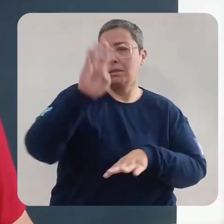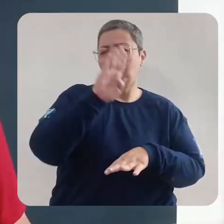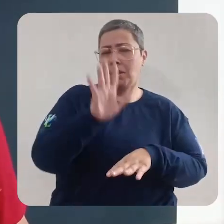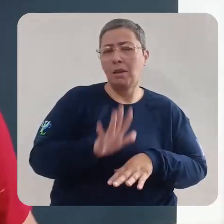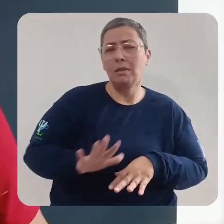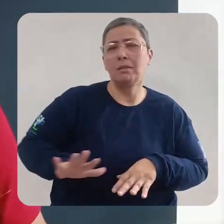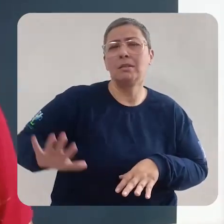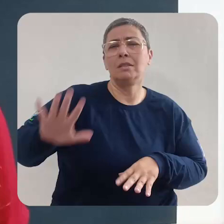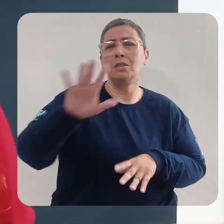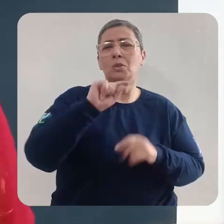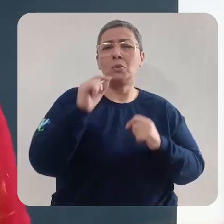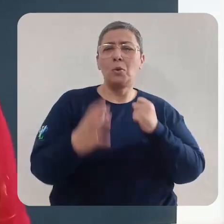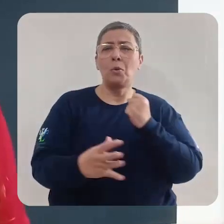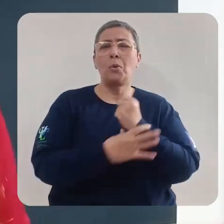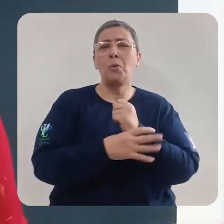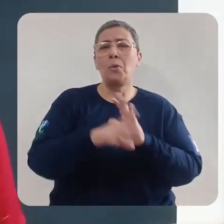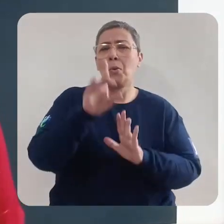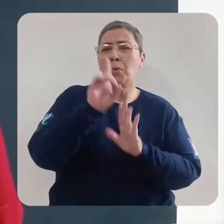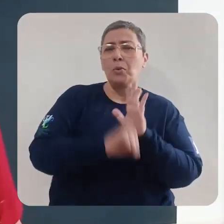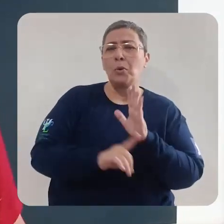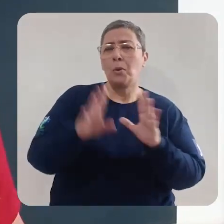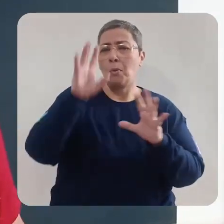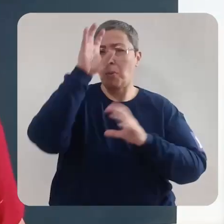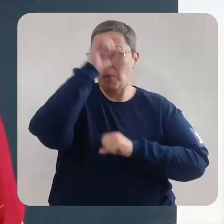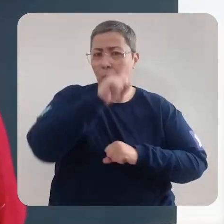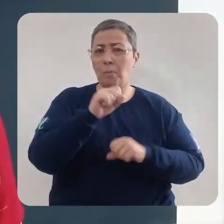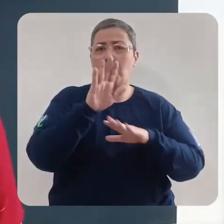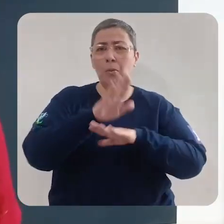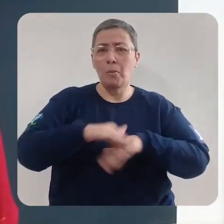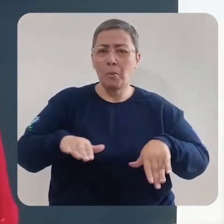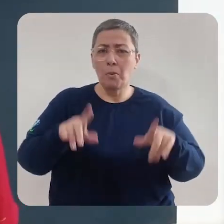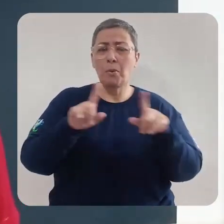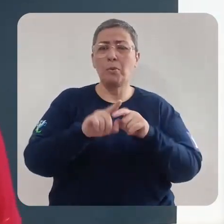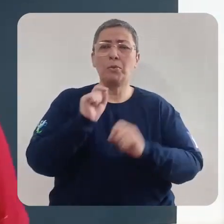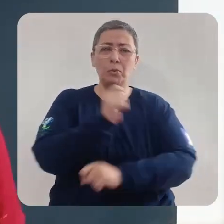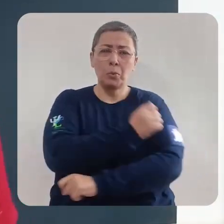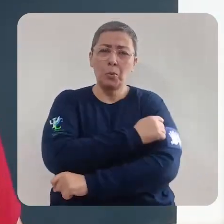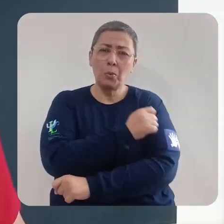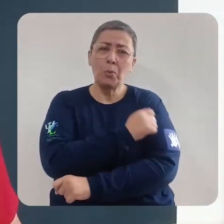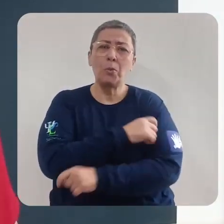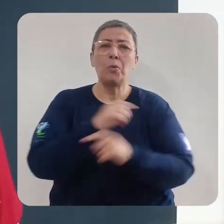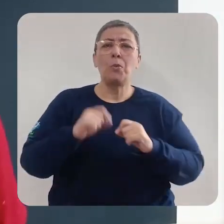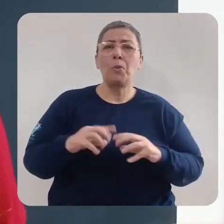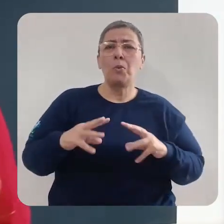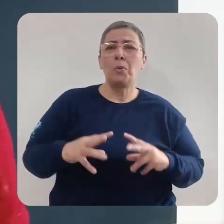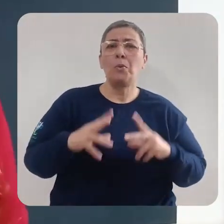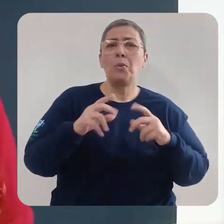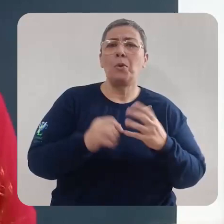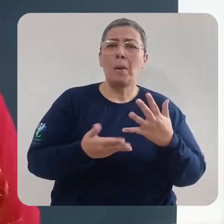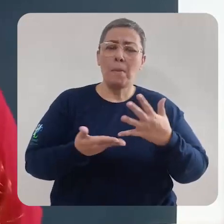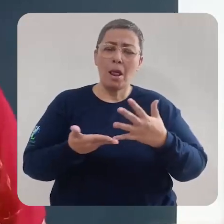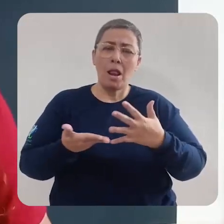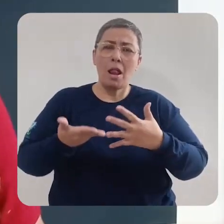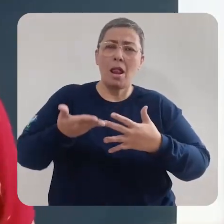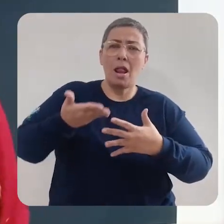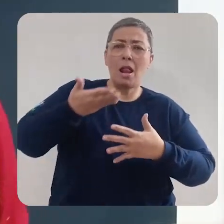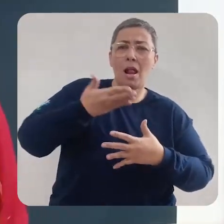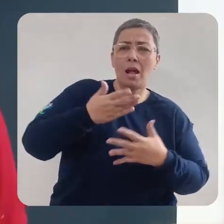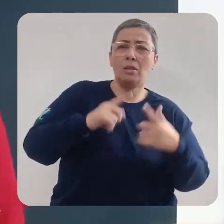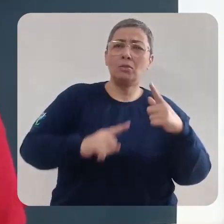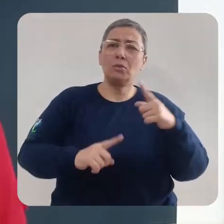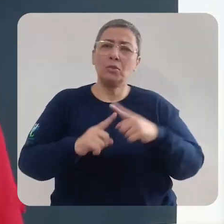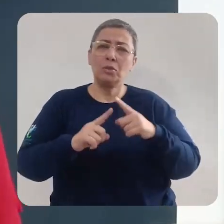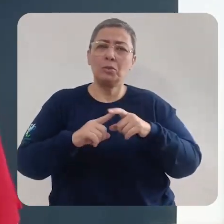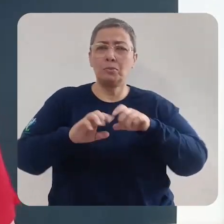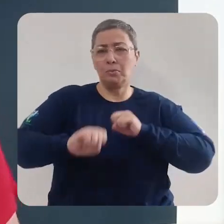estão espalhados em todo o território brasileiro para garantir os direitos e as aprendizagens das crianças, dos educandos, em